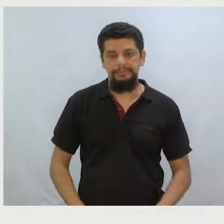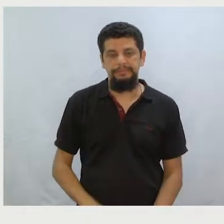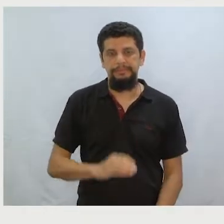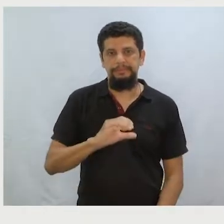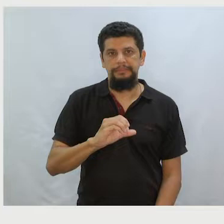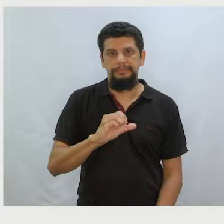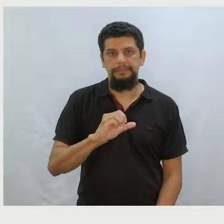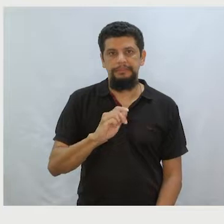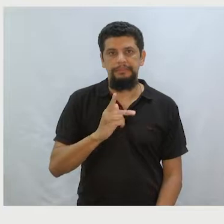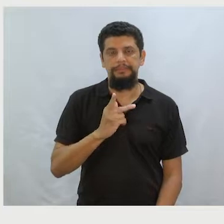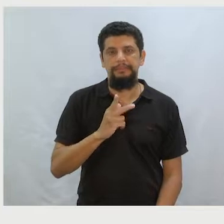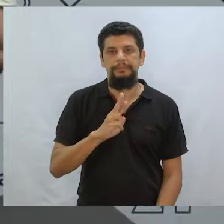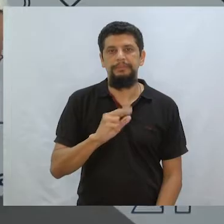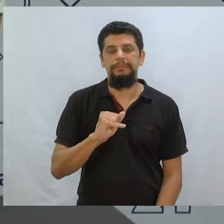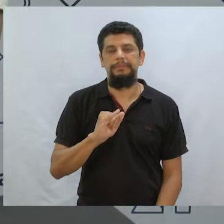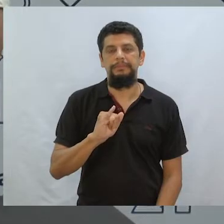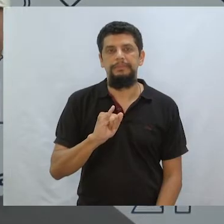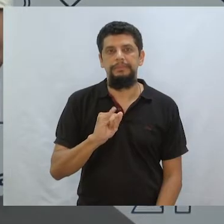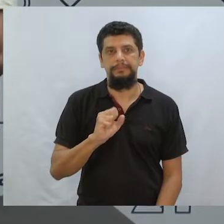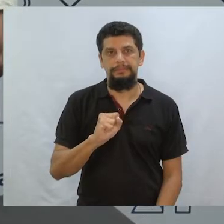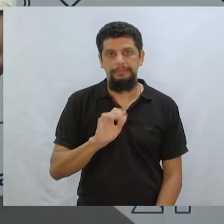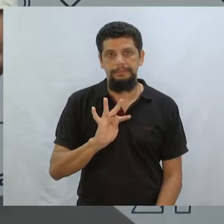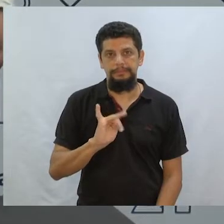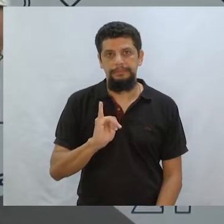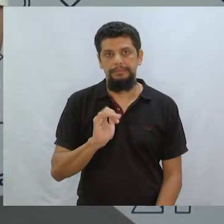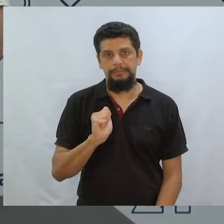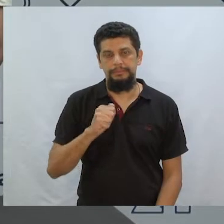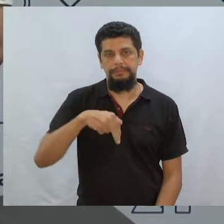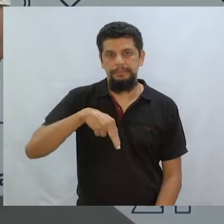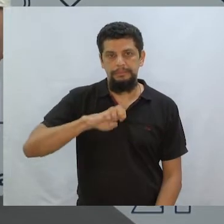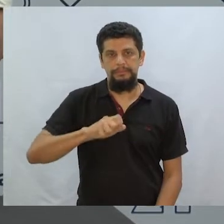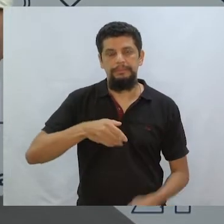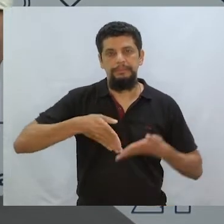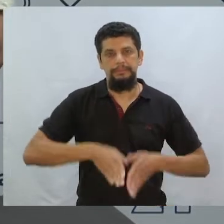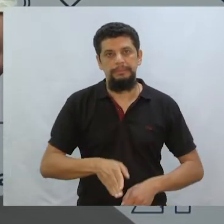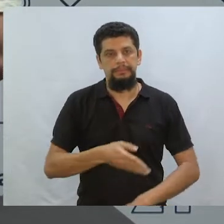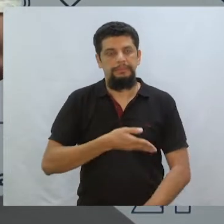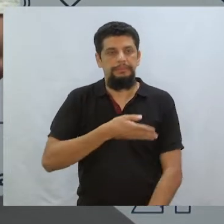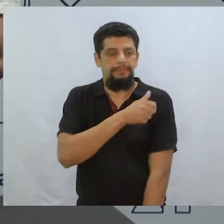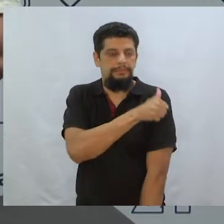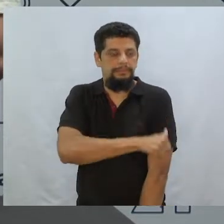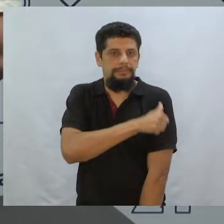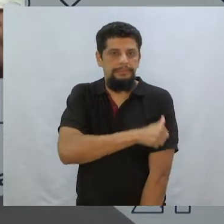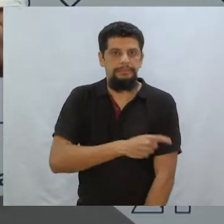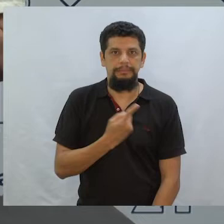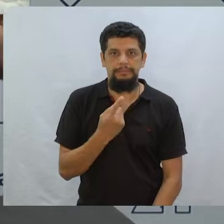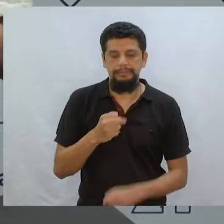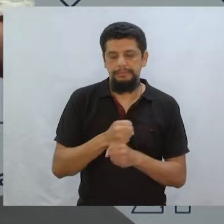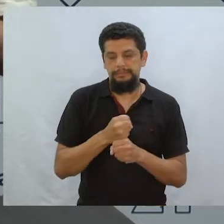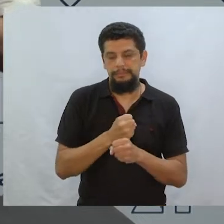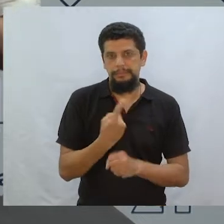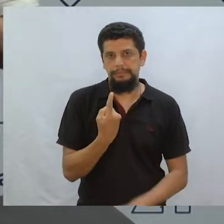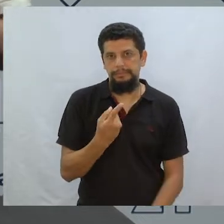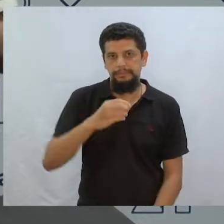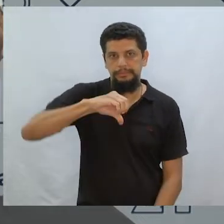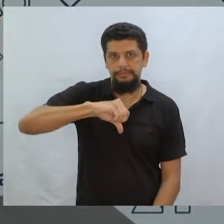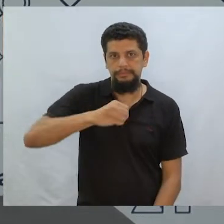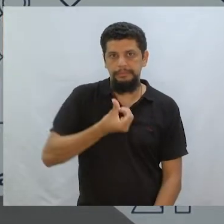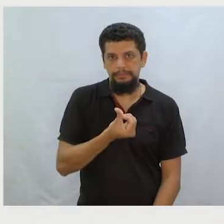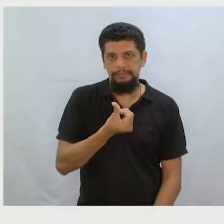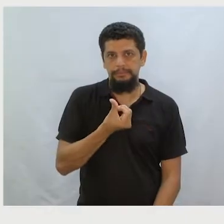Cristian gribel é escritora e publicitária nasceu no Rio de Janeiro em 1968 atualmente